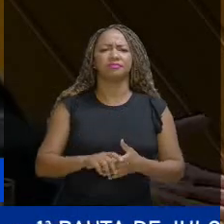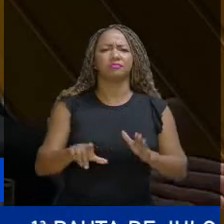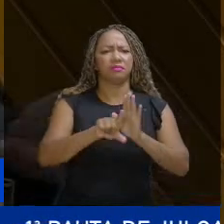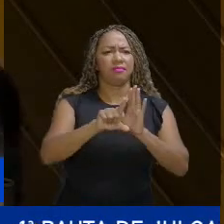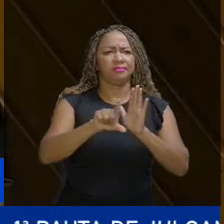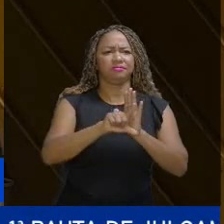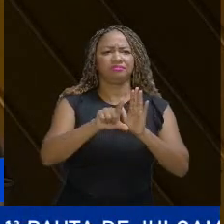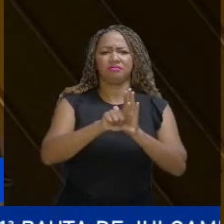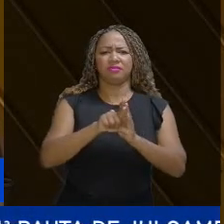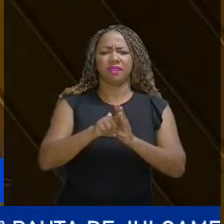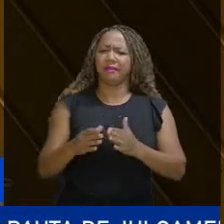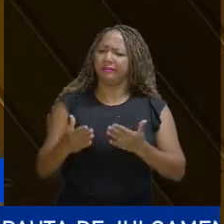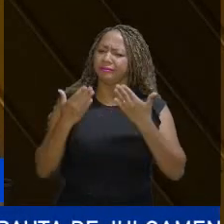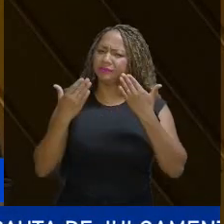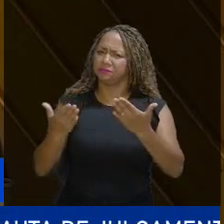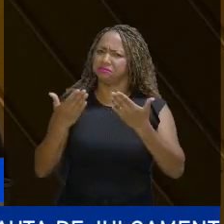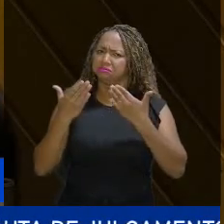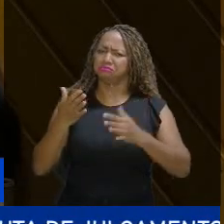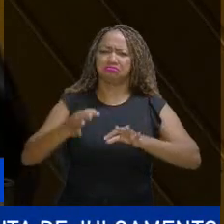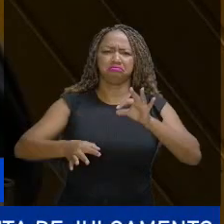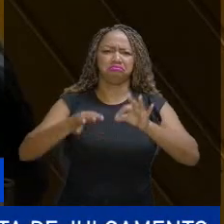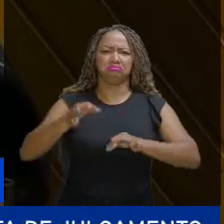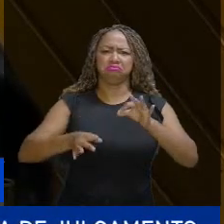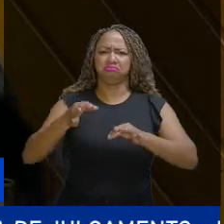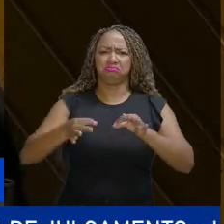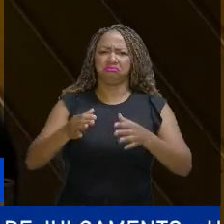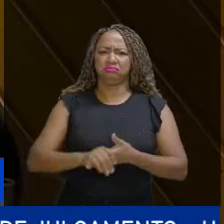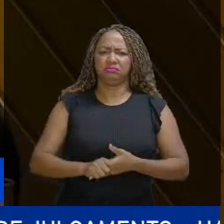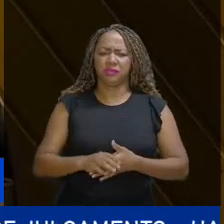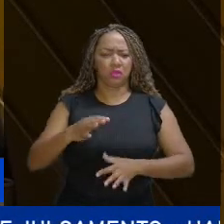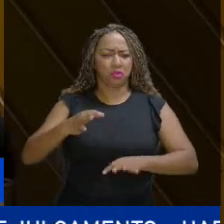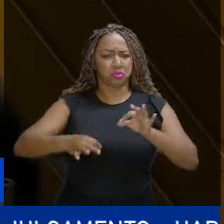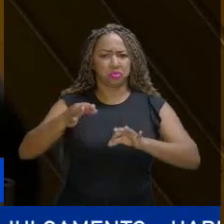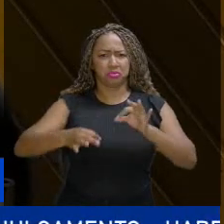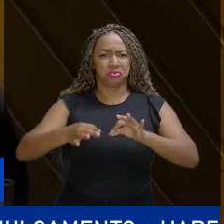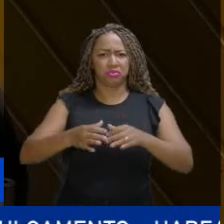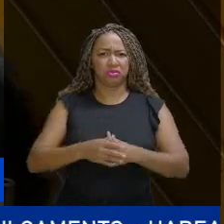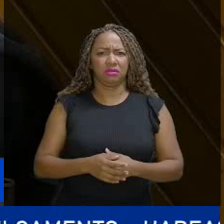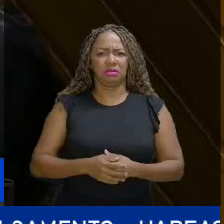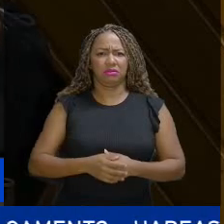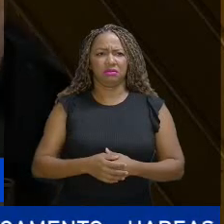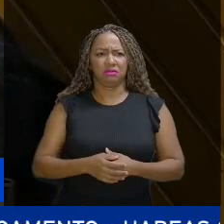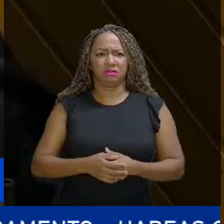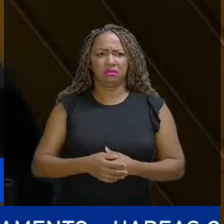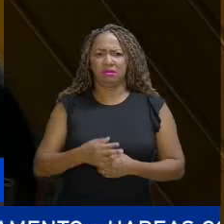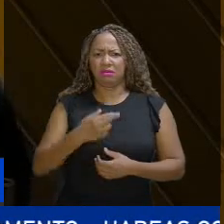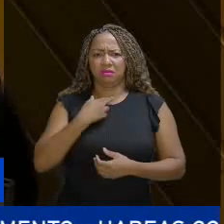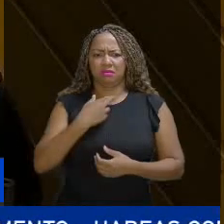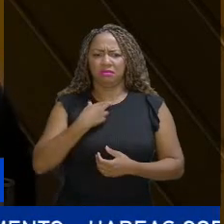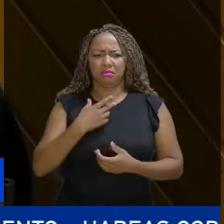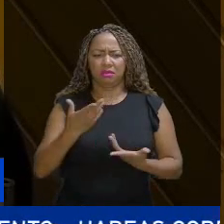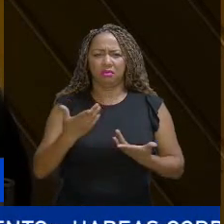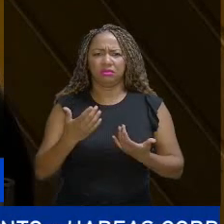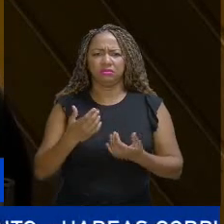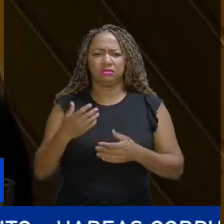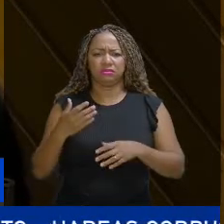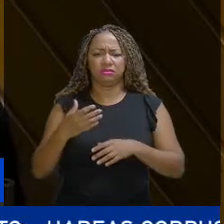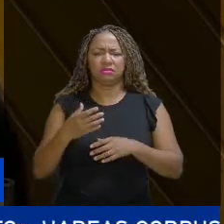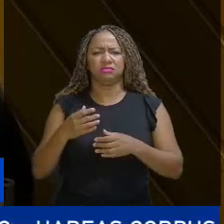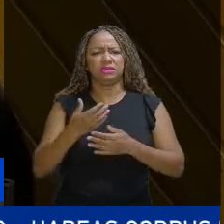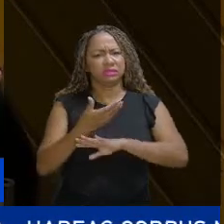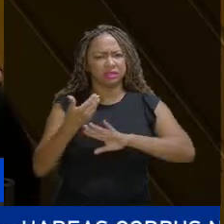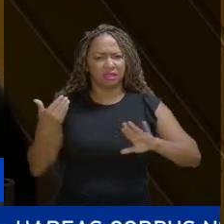a suspeição do magistrado. Ou seja, o magistrado parece que não tem imparcialidade e independência de acordo